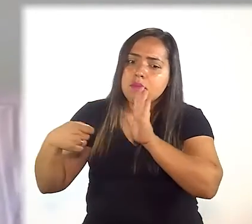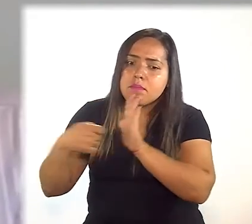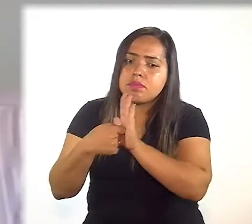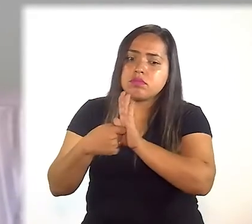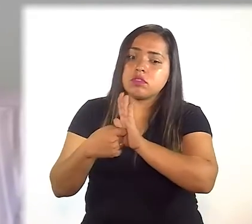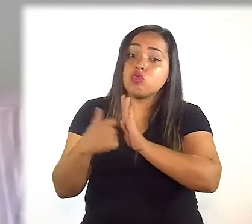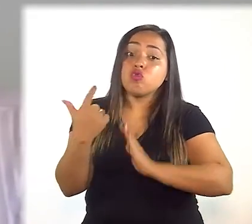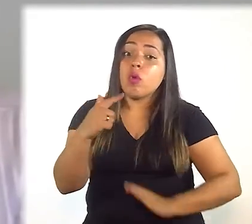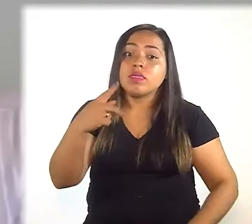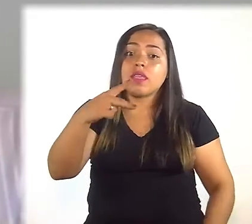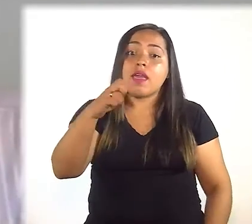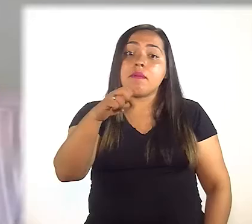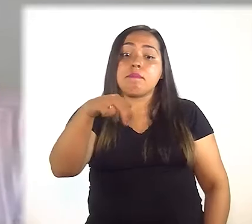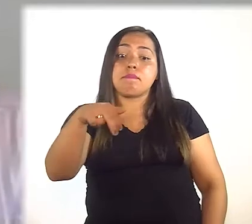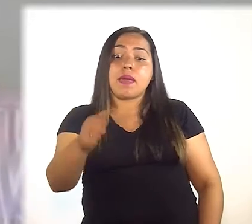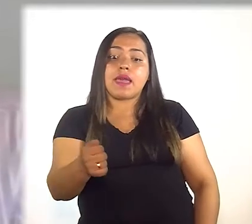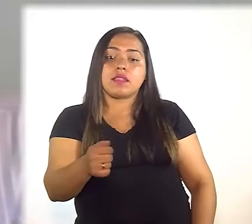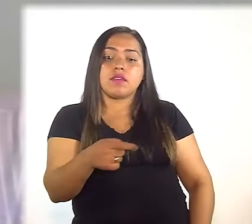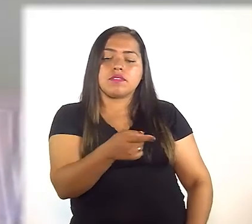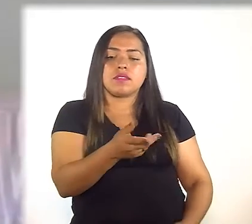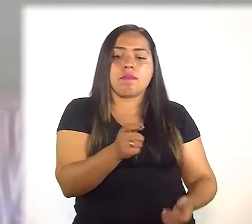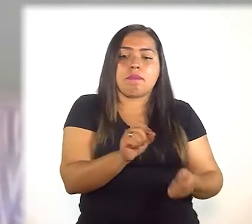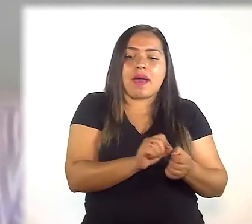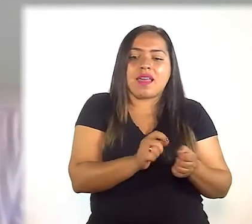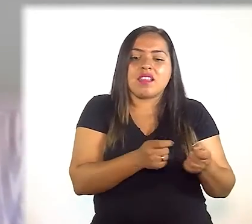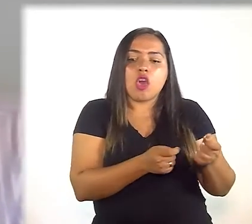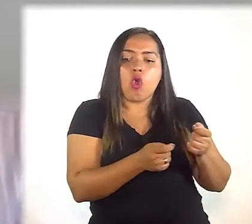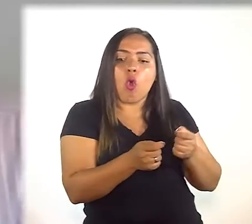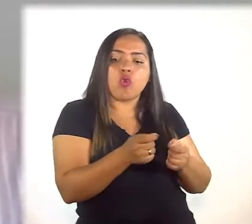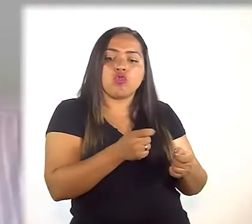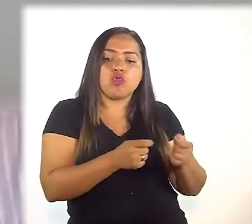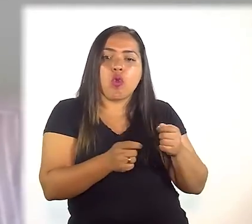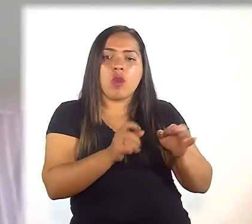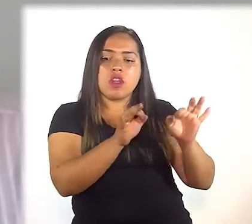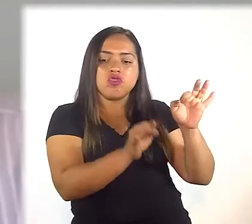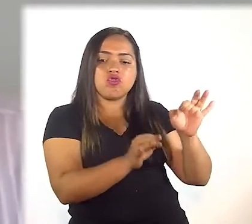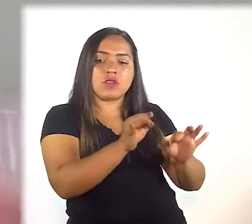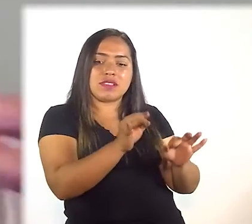da polícia ela fica muito complicada quando você tem